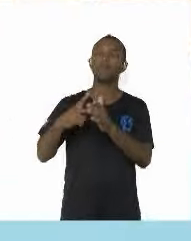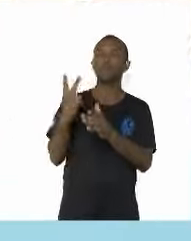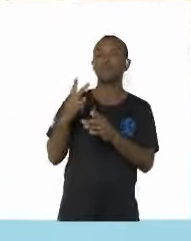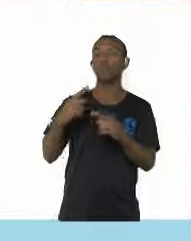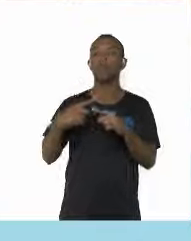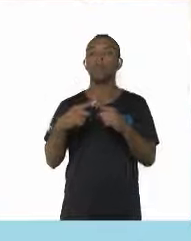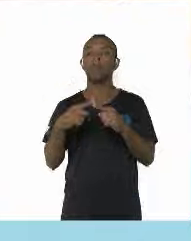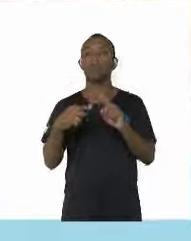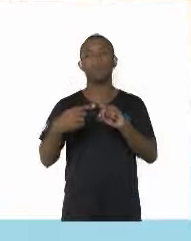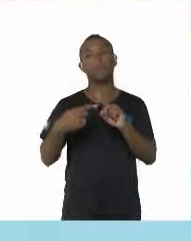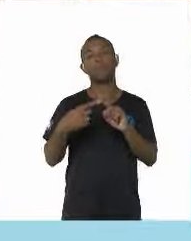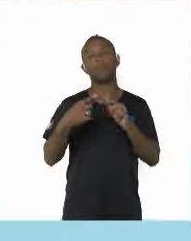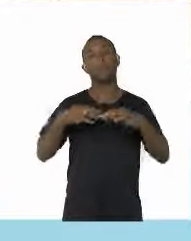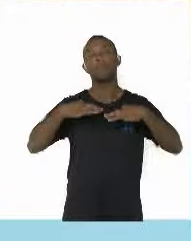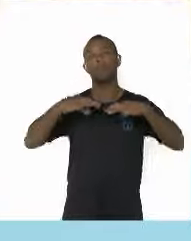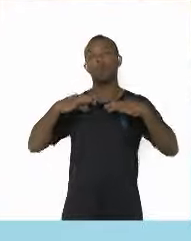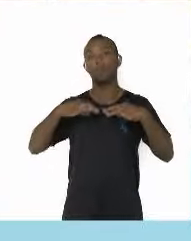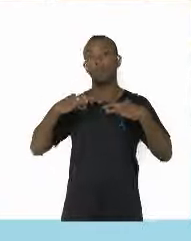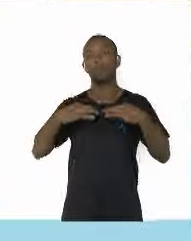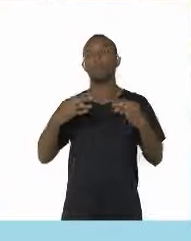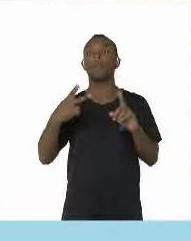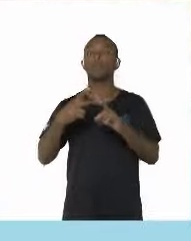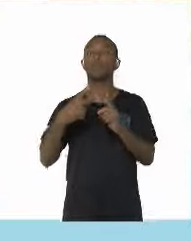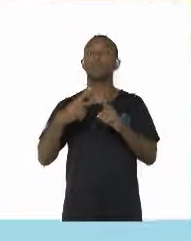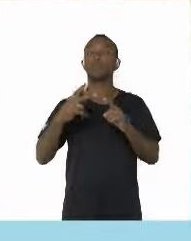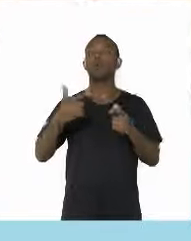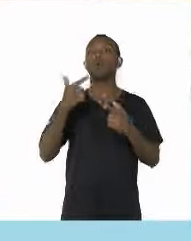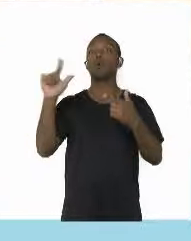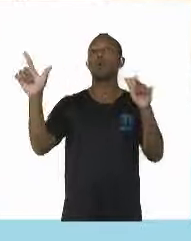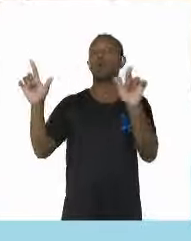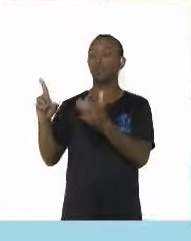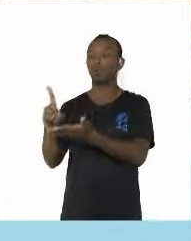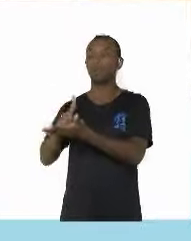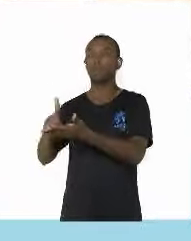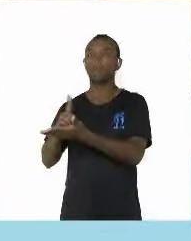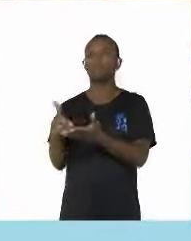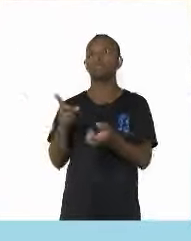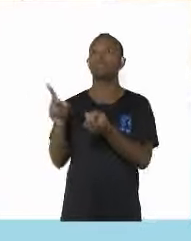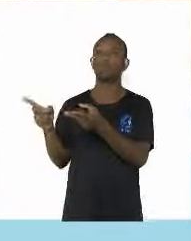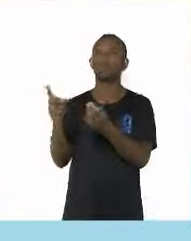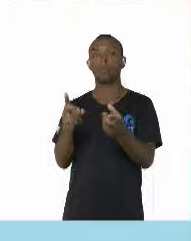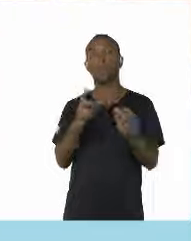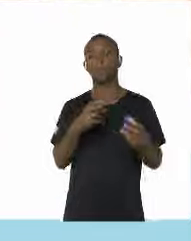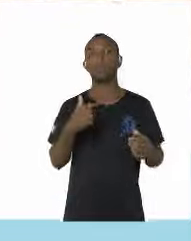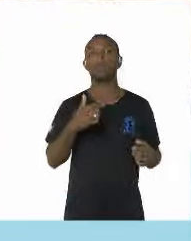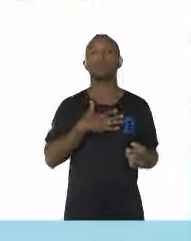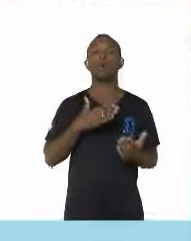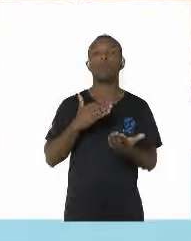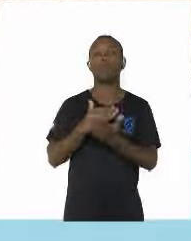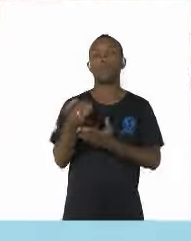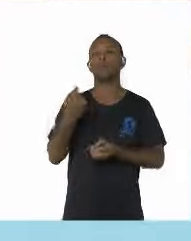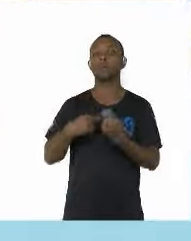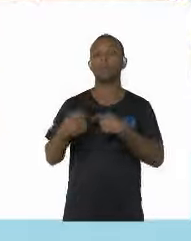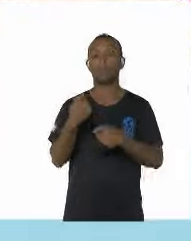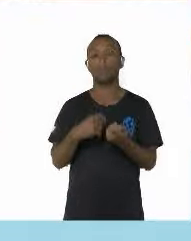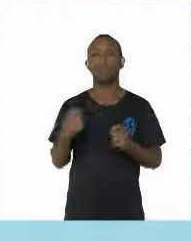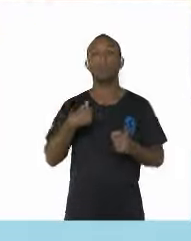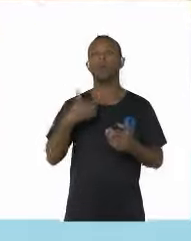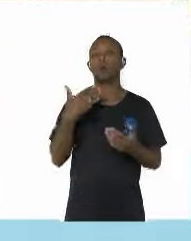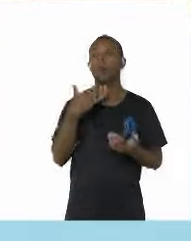só que foi meu primeiro produto para outros designers. Né? Então, eu comecei a entrar nesse mercado de artistas e designers, começaram a me